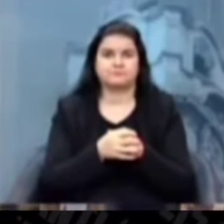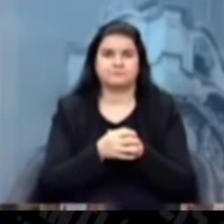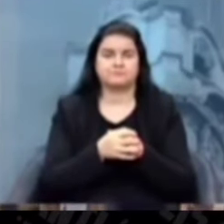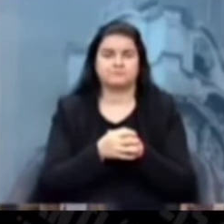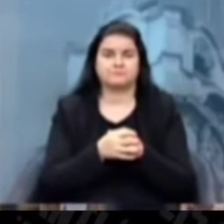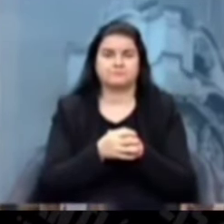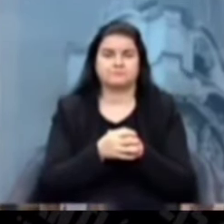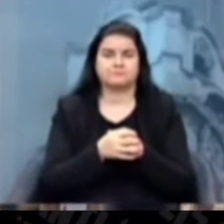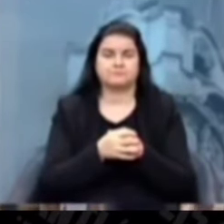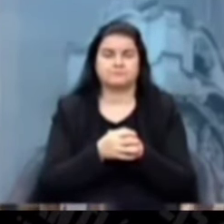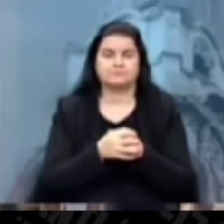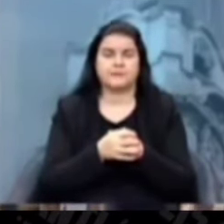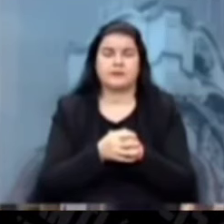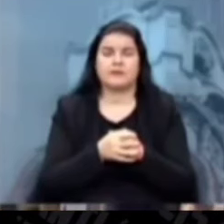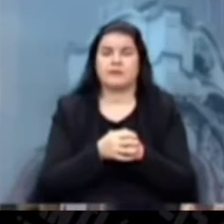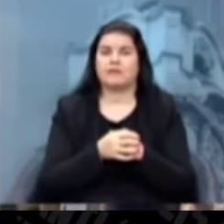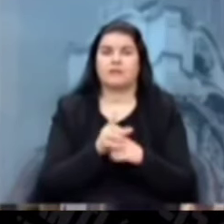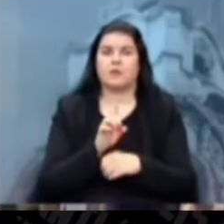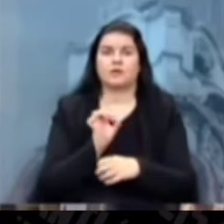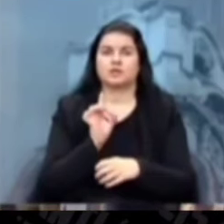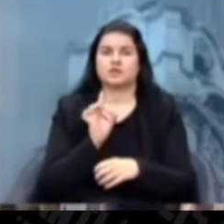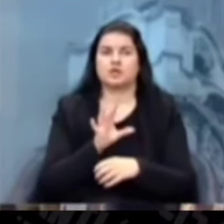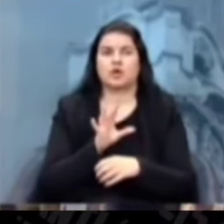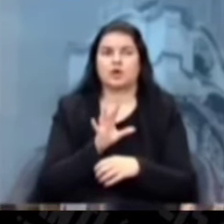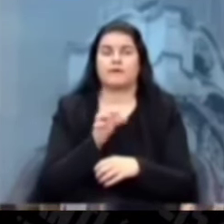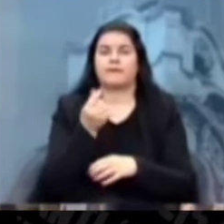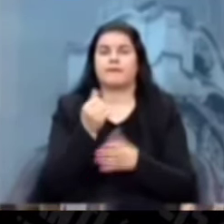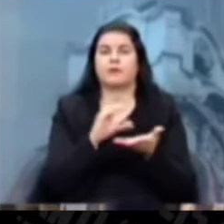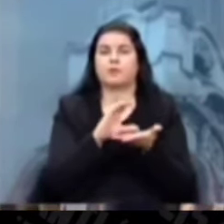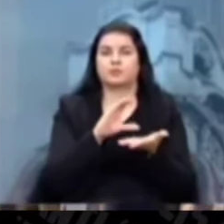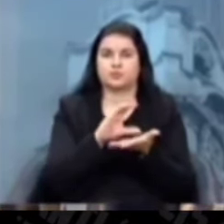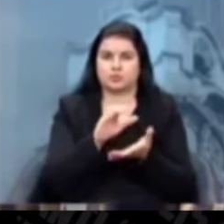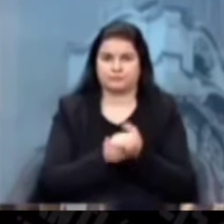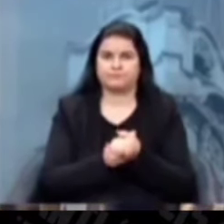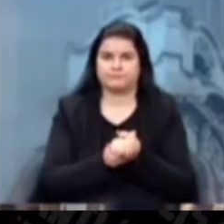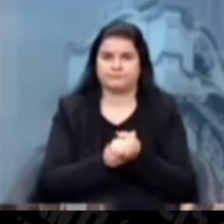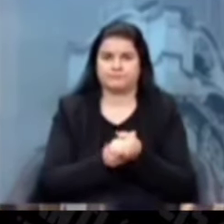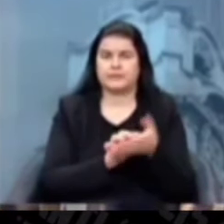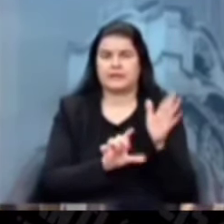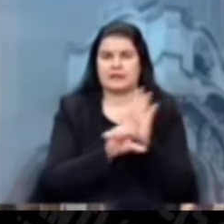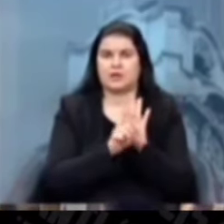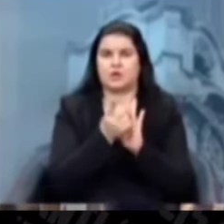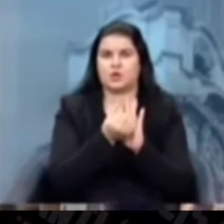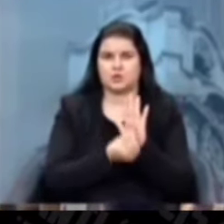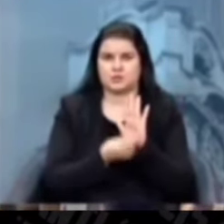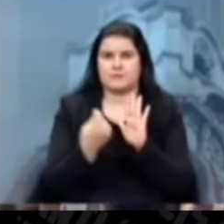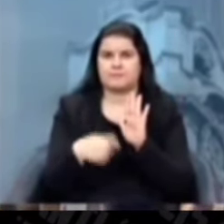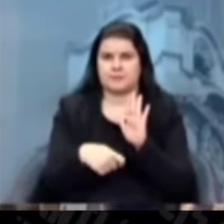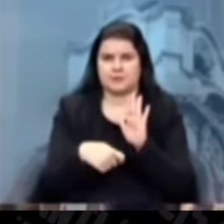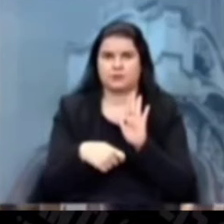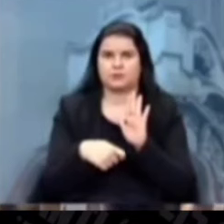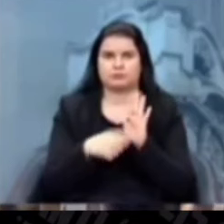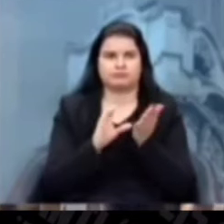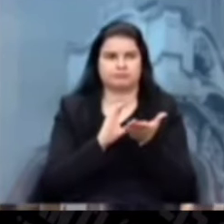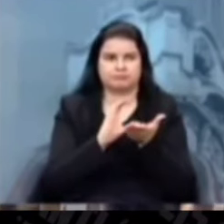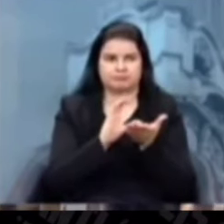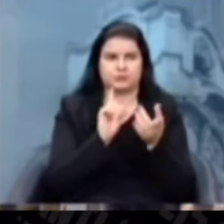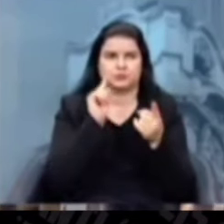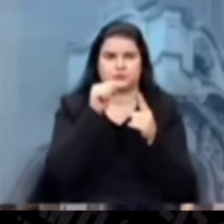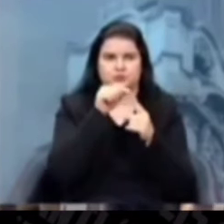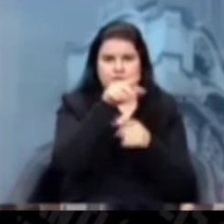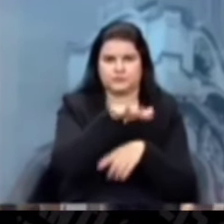Não basta somente termos recursos na nossa lei orçamentária a serem destinados